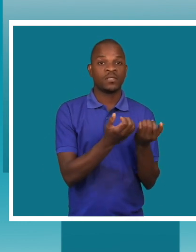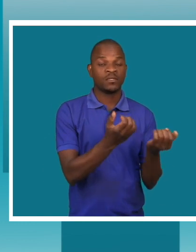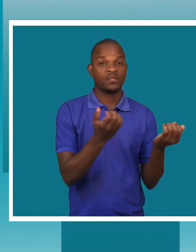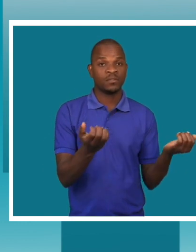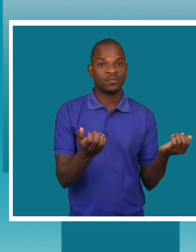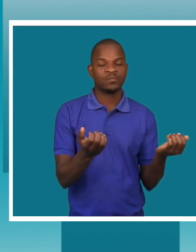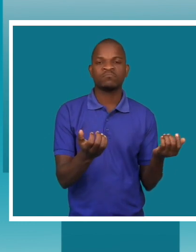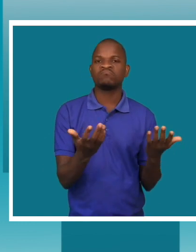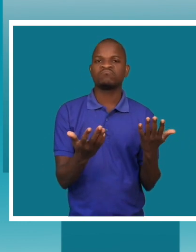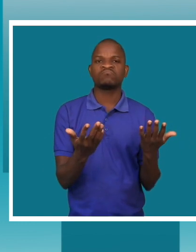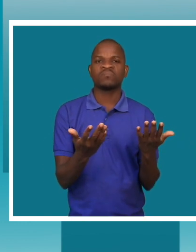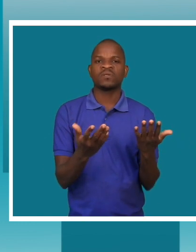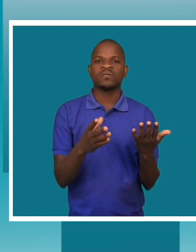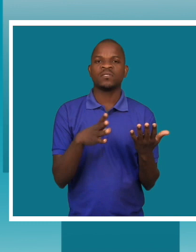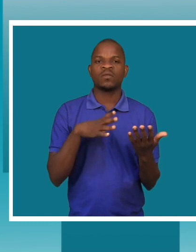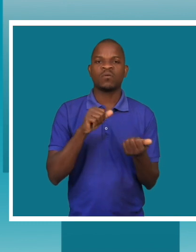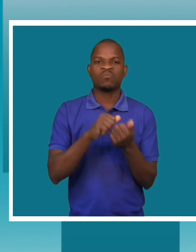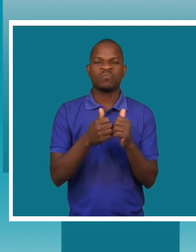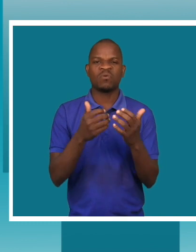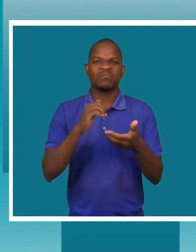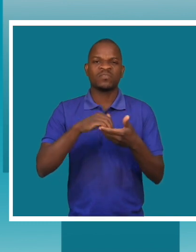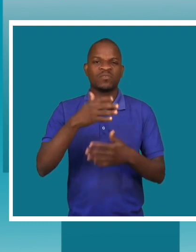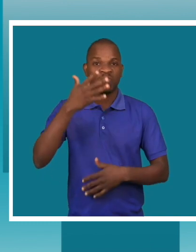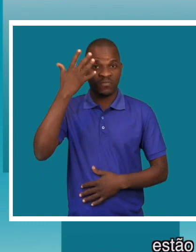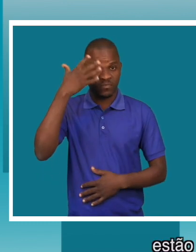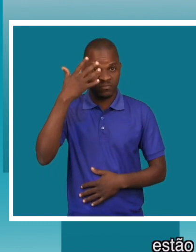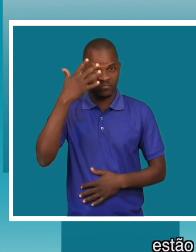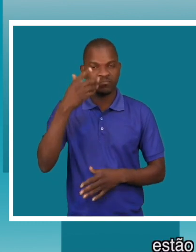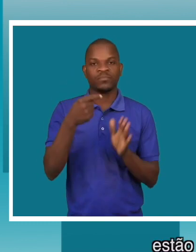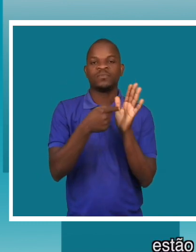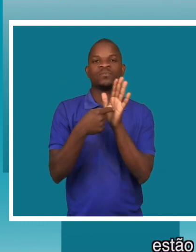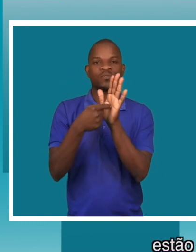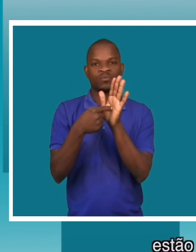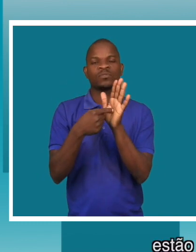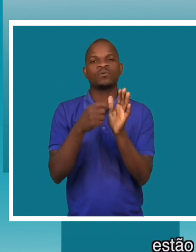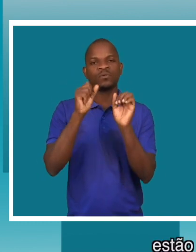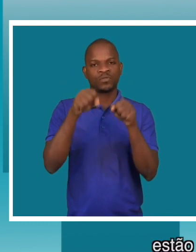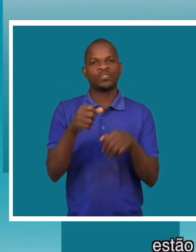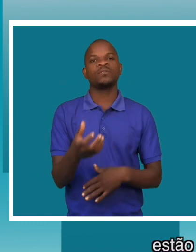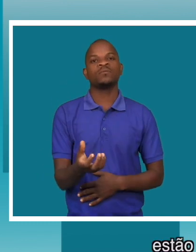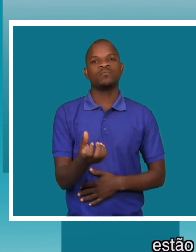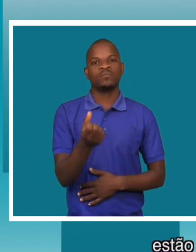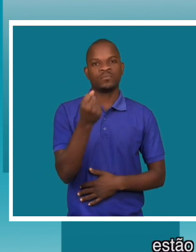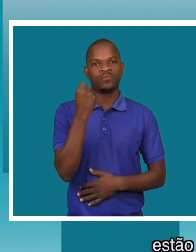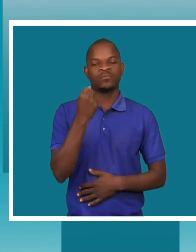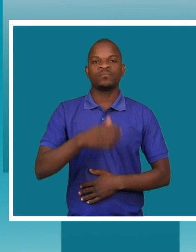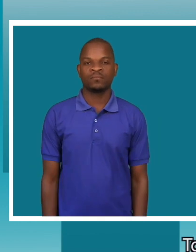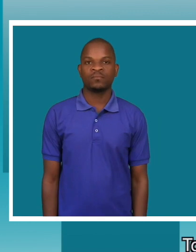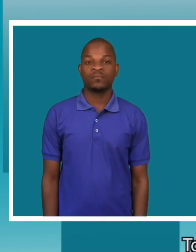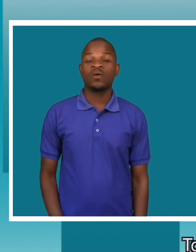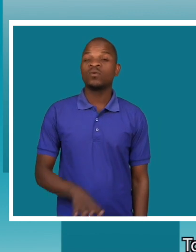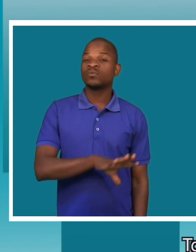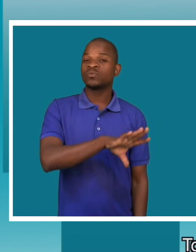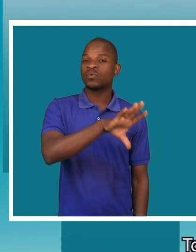as crianças aqui com falta de pigmentação. Estão a mostrar, estão ali, que elas são capazes.